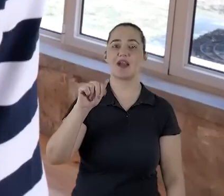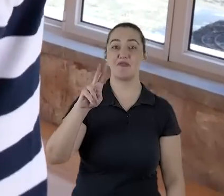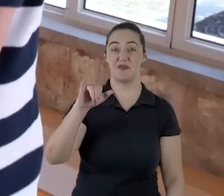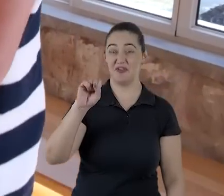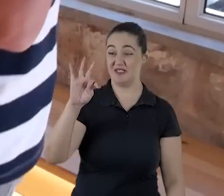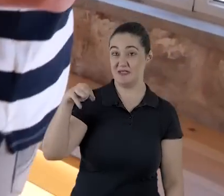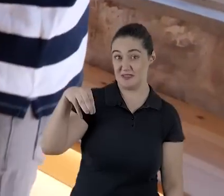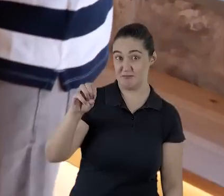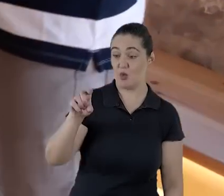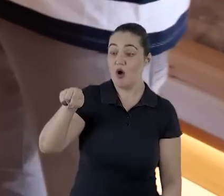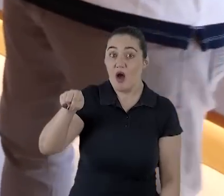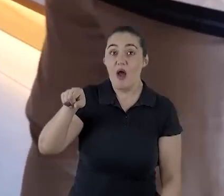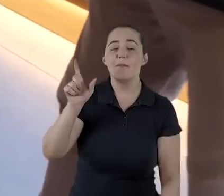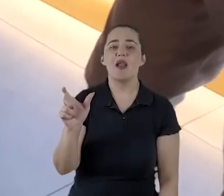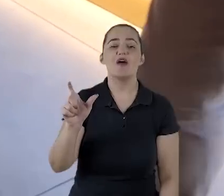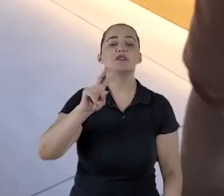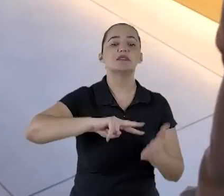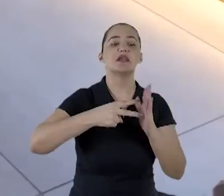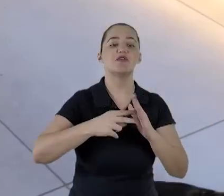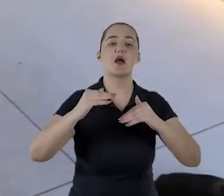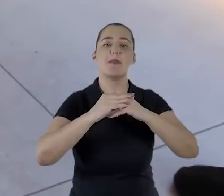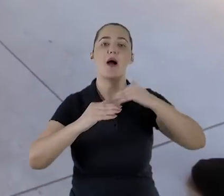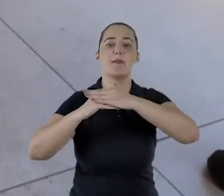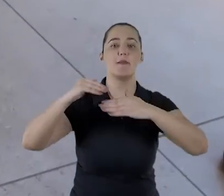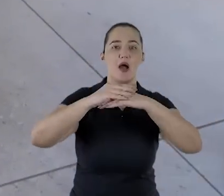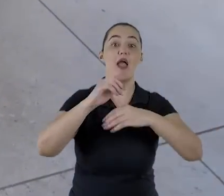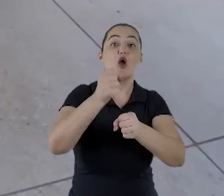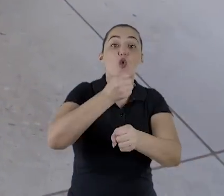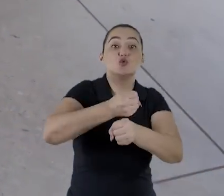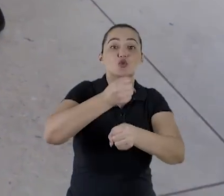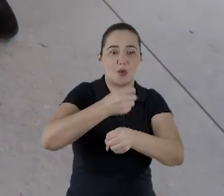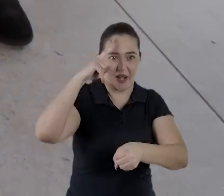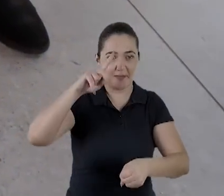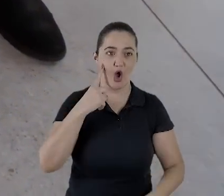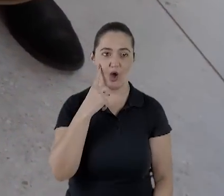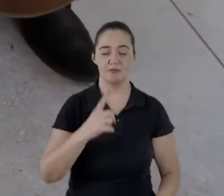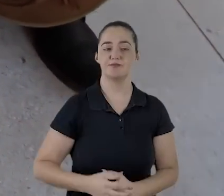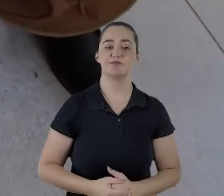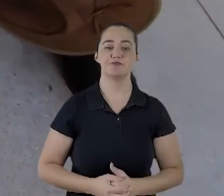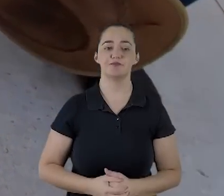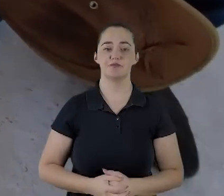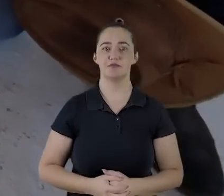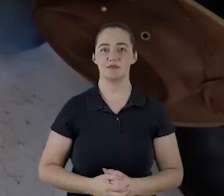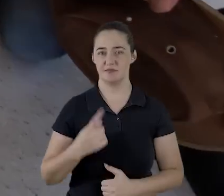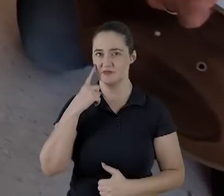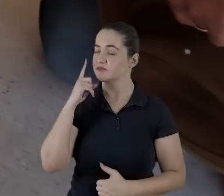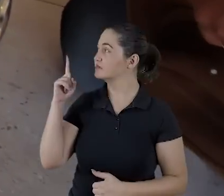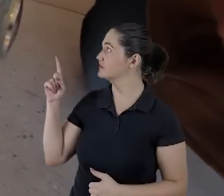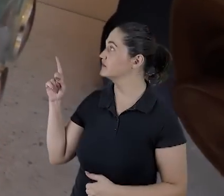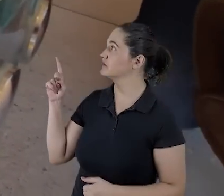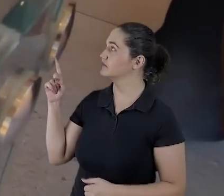coisa aqui, vou pedir o câmera para vir comigo aqui, e você de casa vai ter uma noção da estratigrafia aqui. Veja bem,